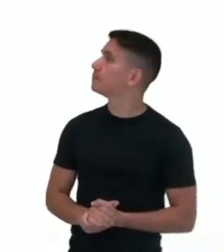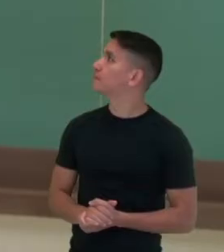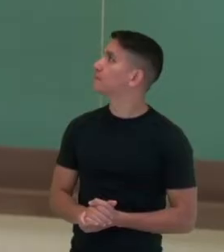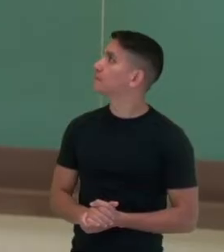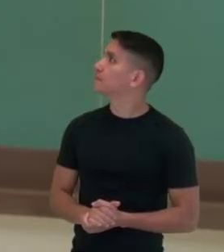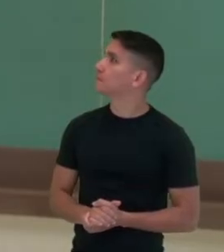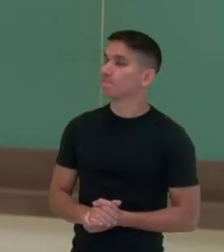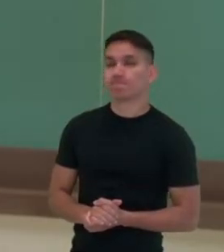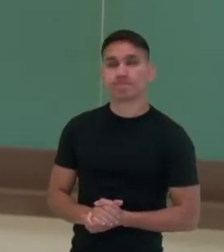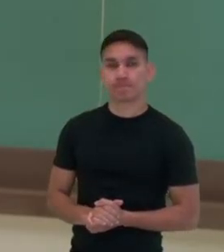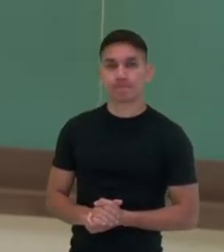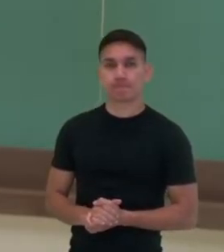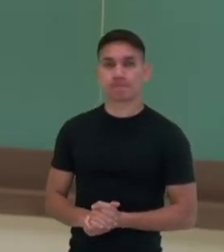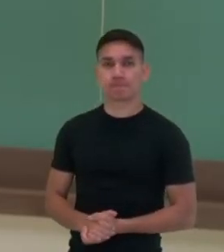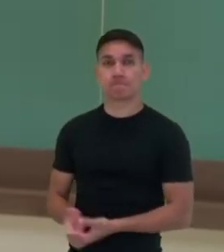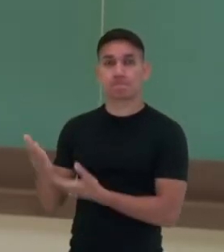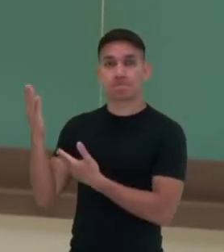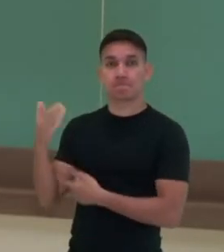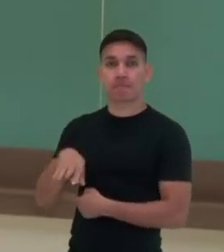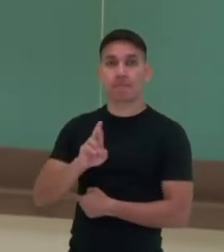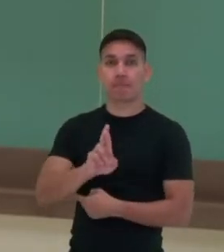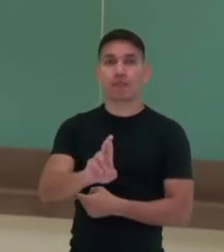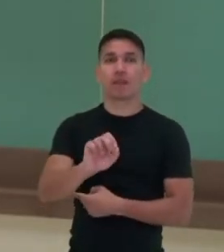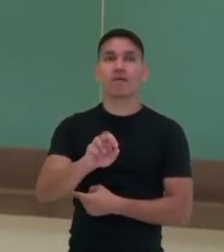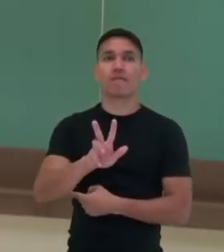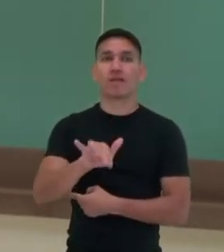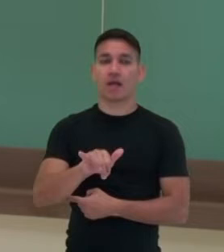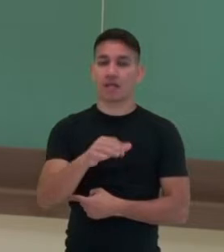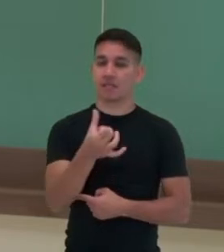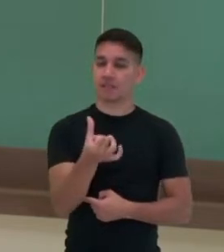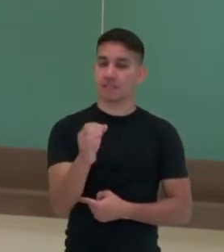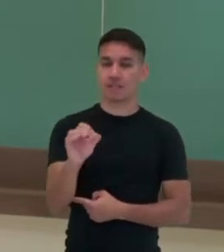0,84 vezes 72, nós vamos ter ali um resultado de